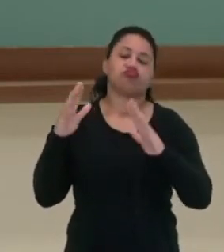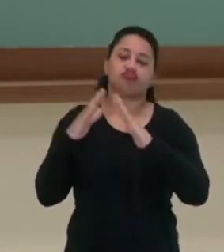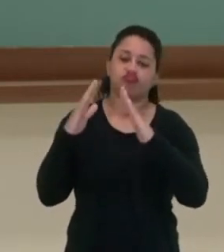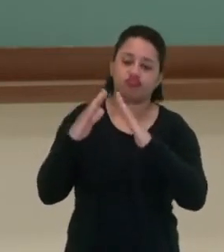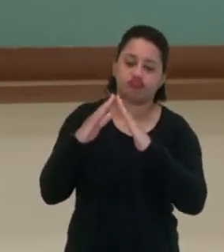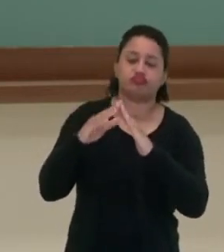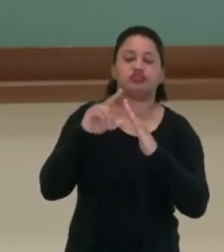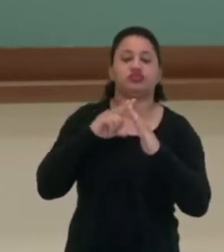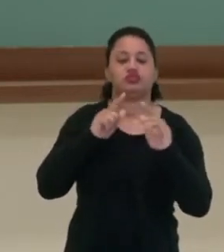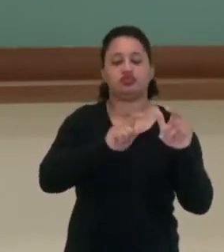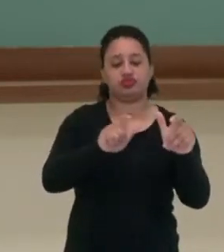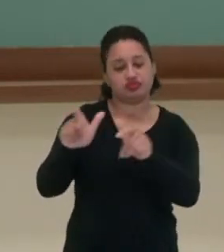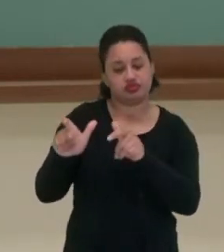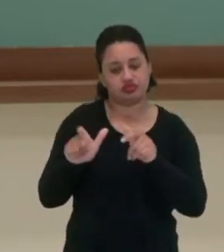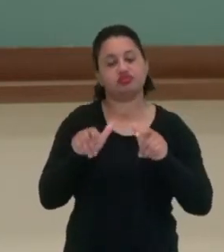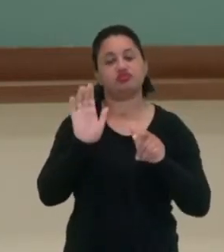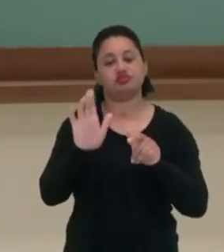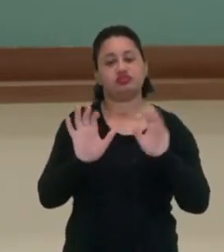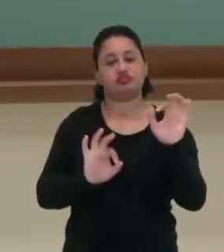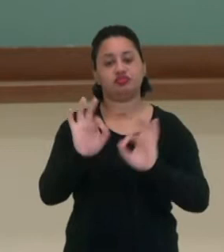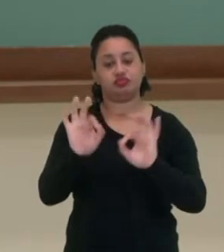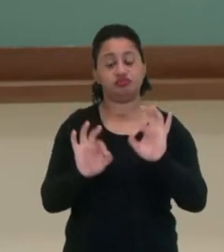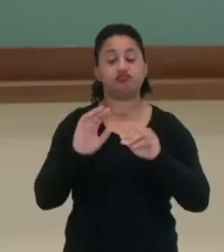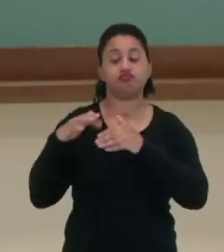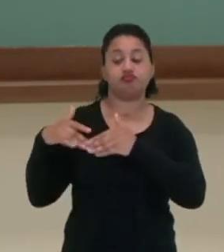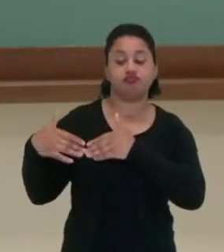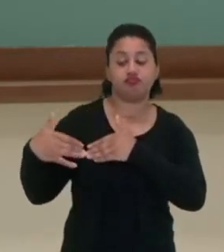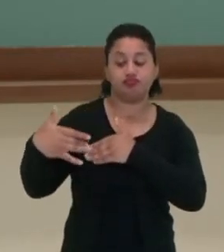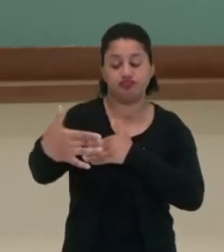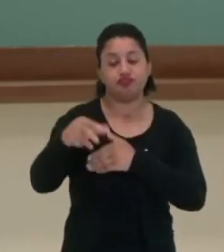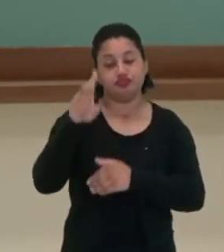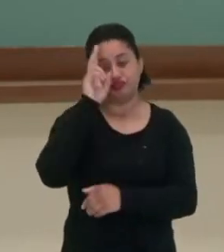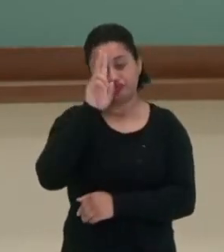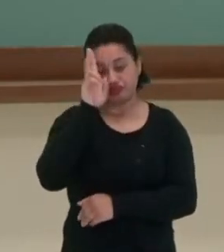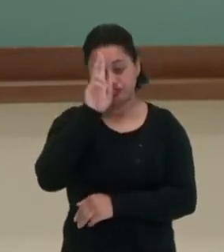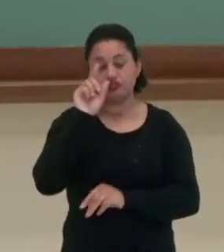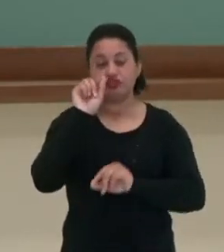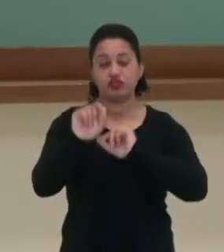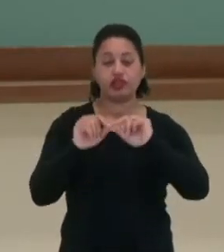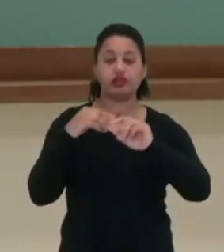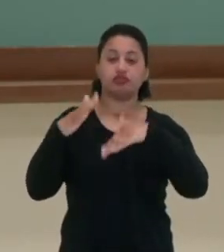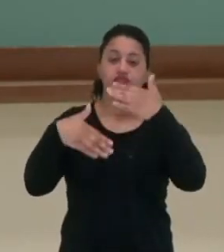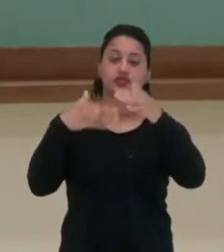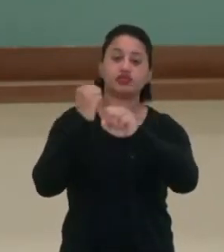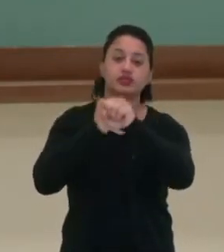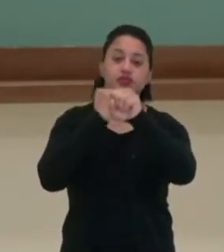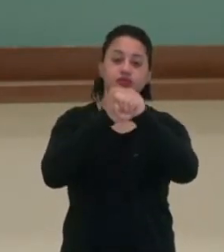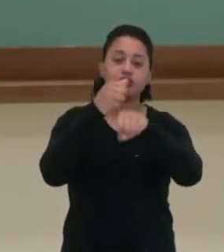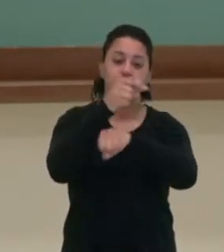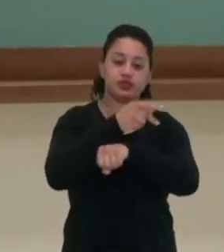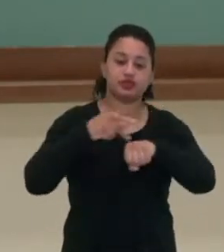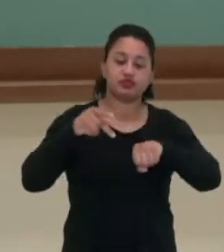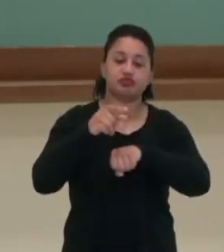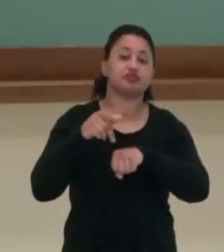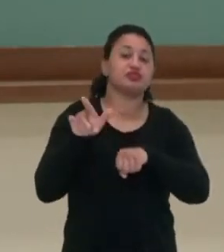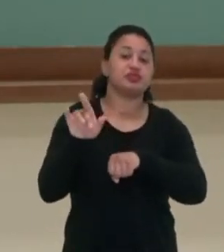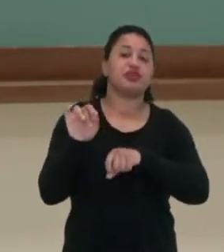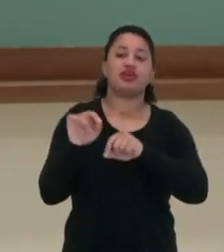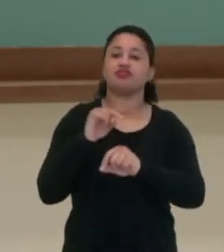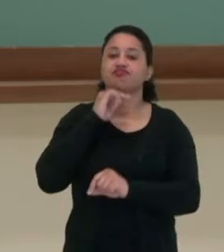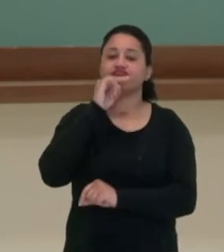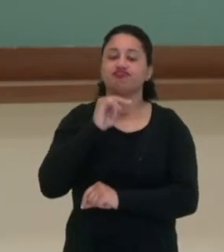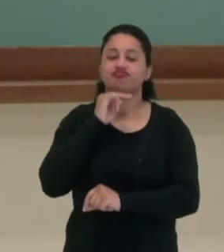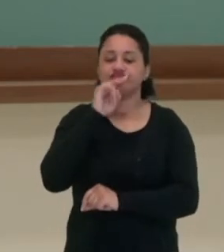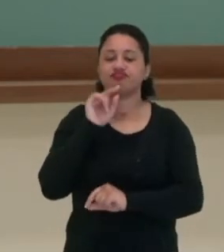seus territórios estabelecidos e ao longo da história acabaram se construindo países e esses curdos acabaram não